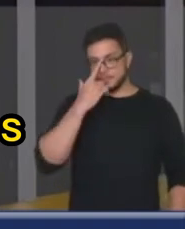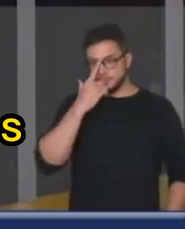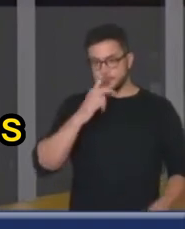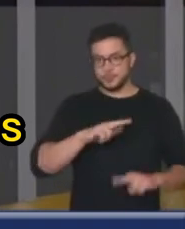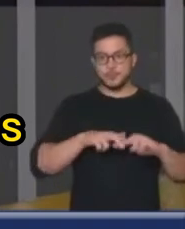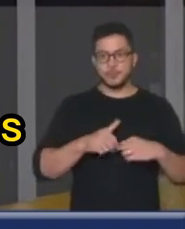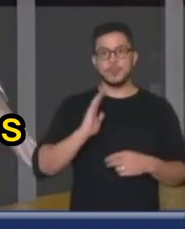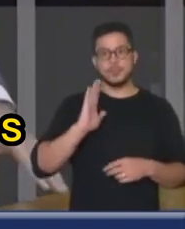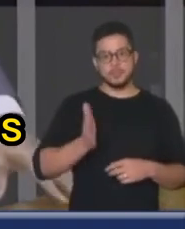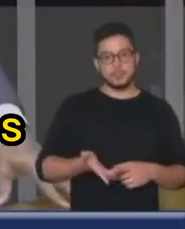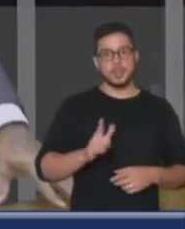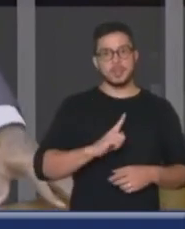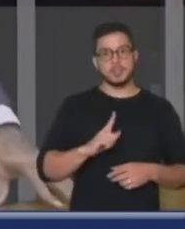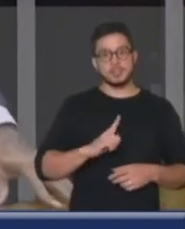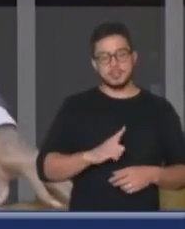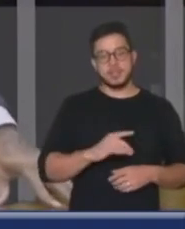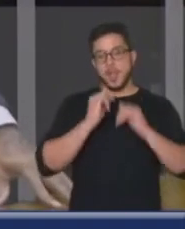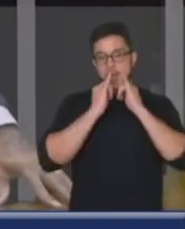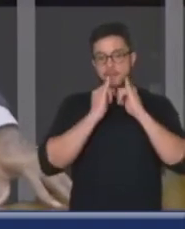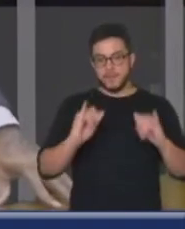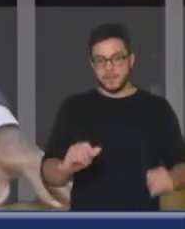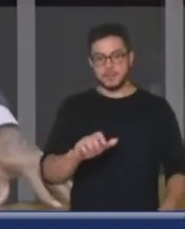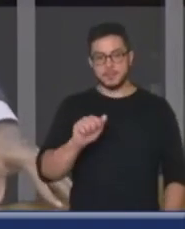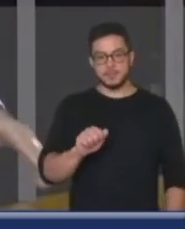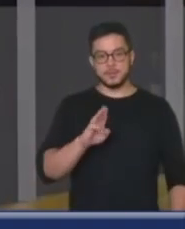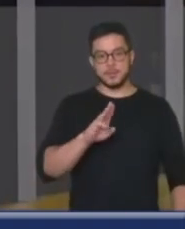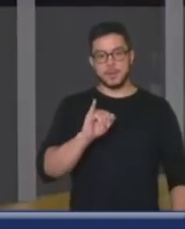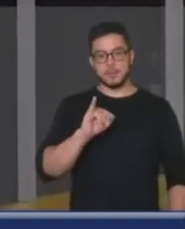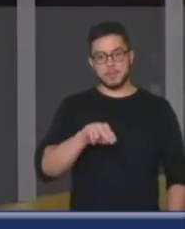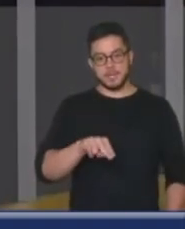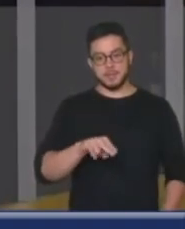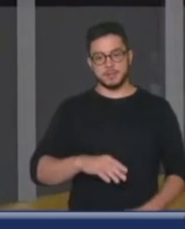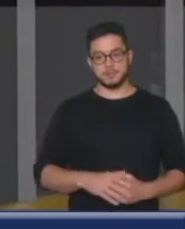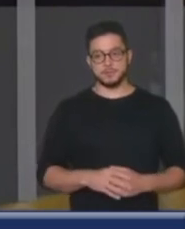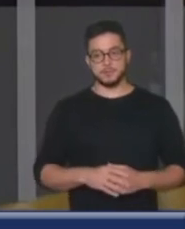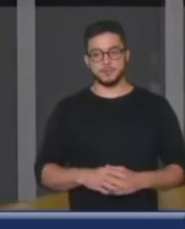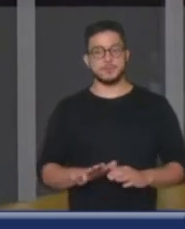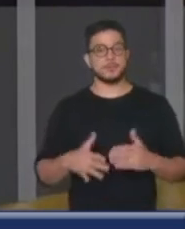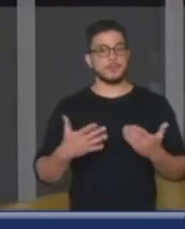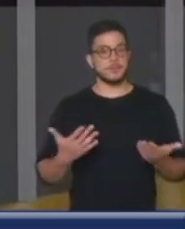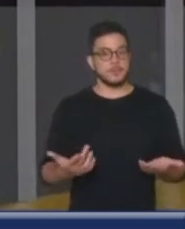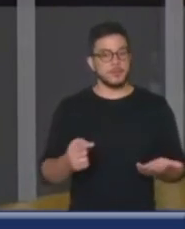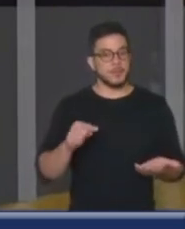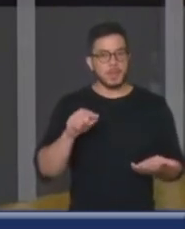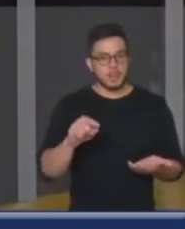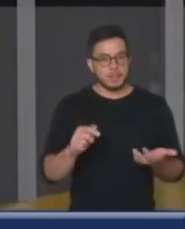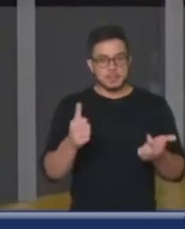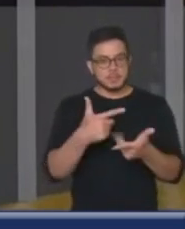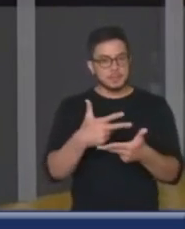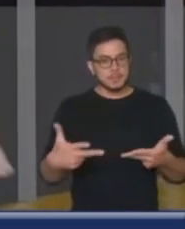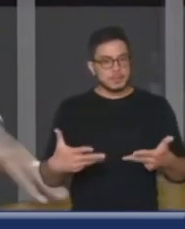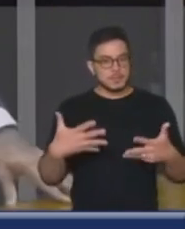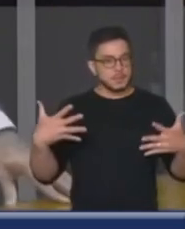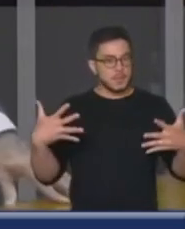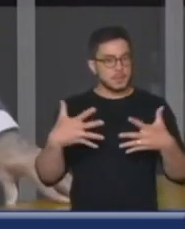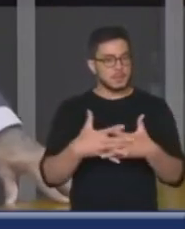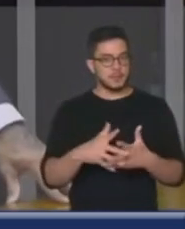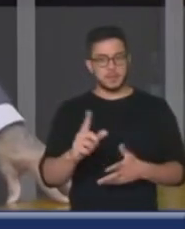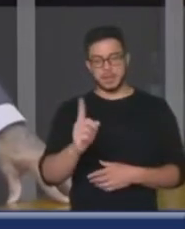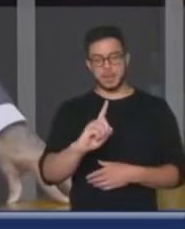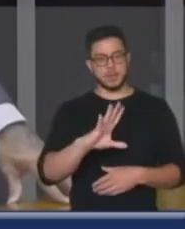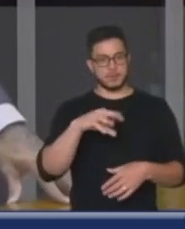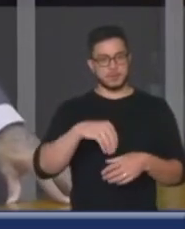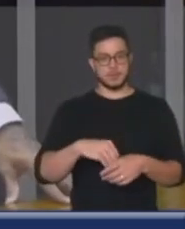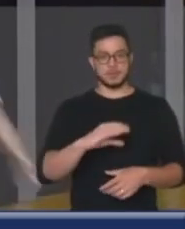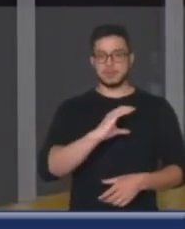parte dos órgãos de inteligência. E aí eu digo para vocês, essa cortina de fumaça não vai funcionar nas comissões que